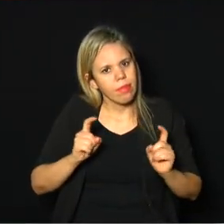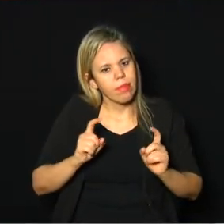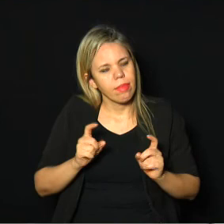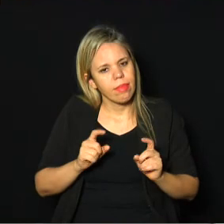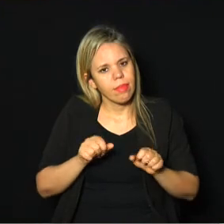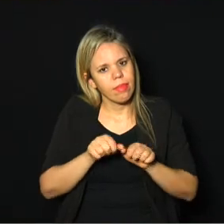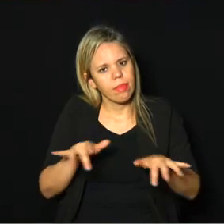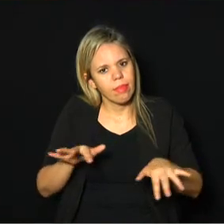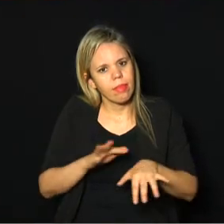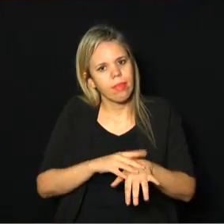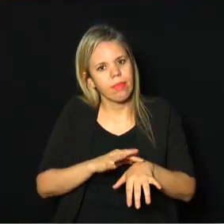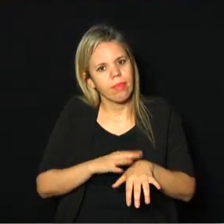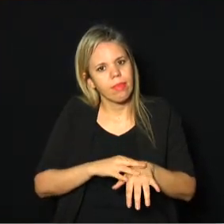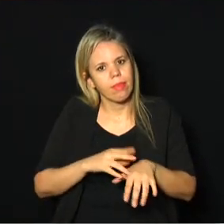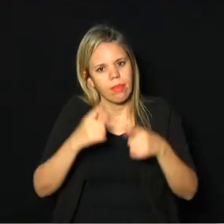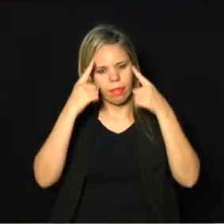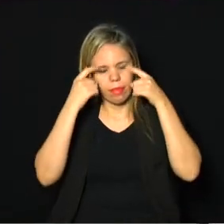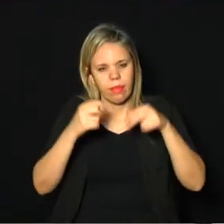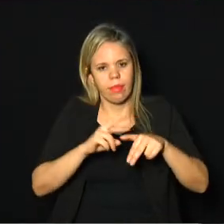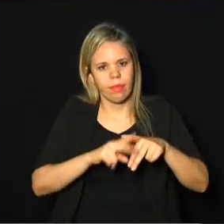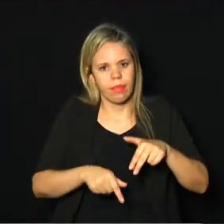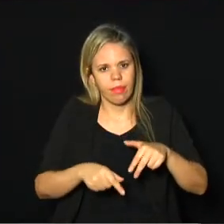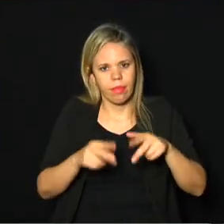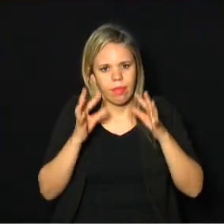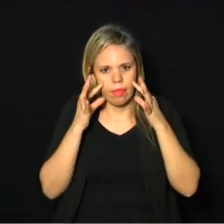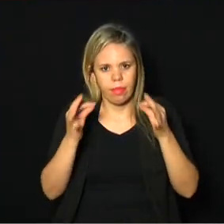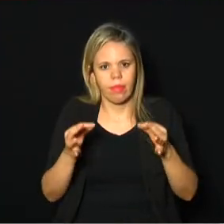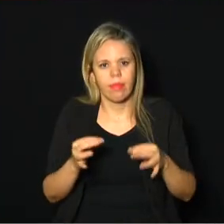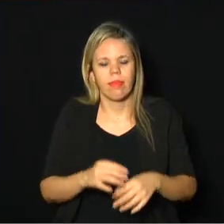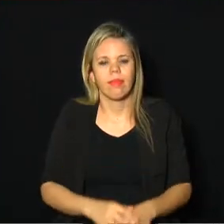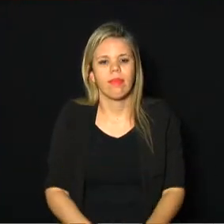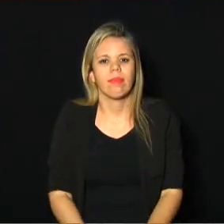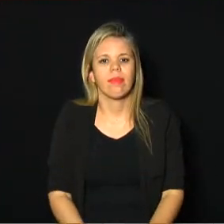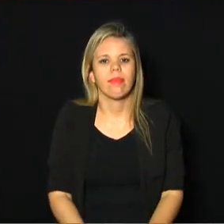Pandemia e Violência de Gênero, um olhar interseccional.